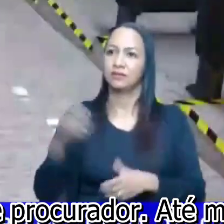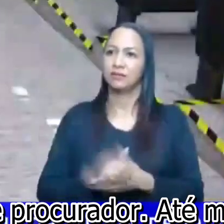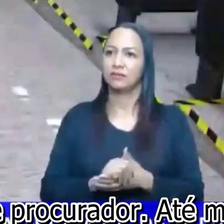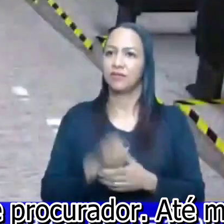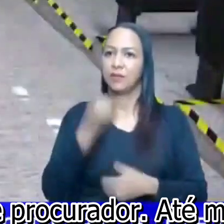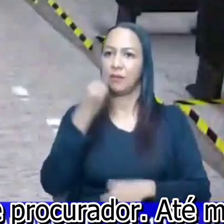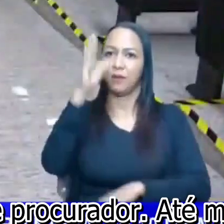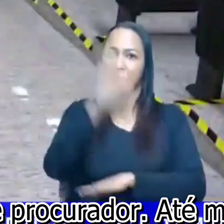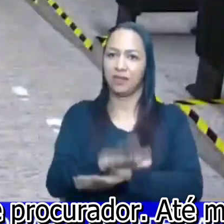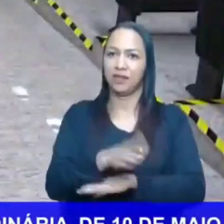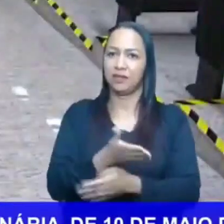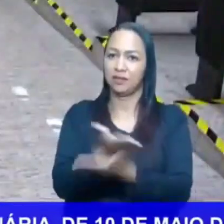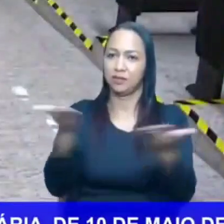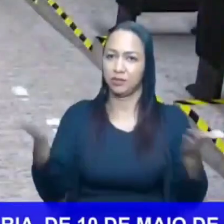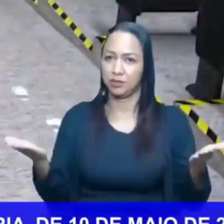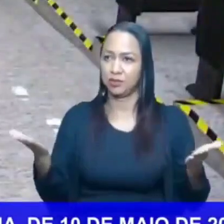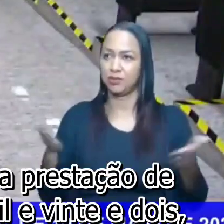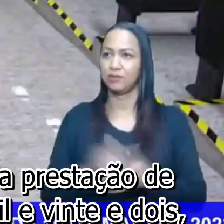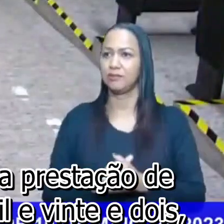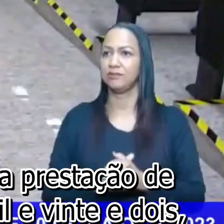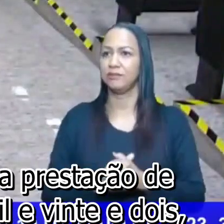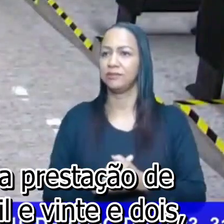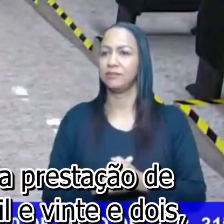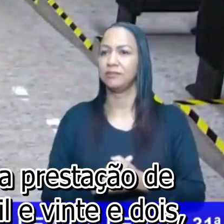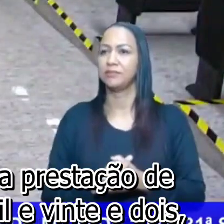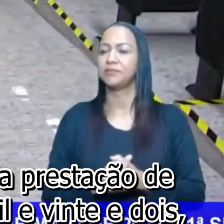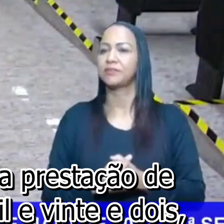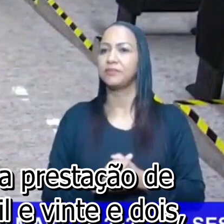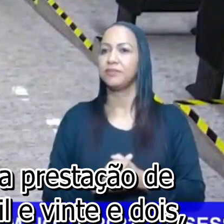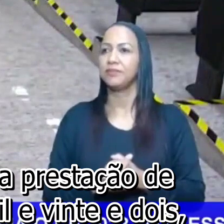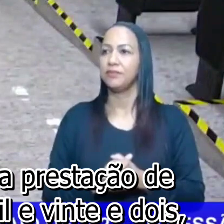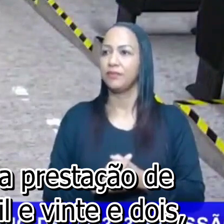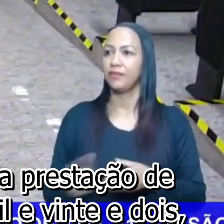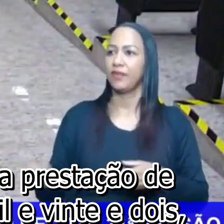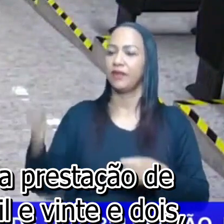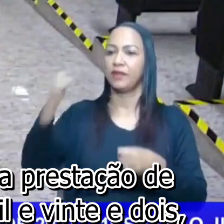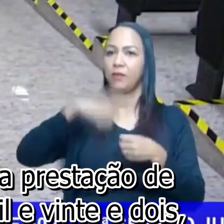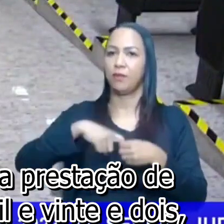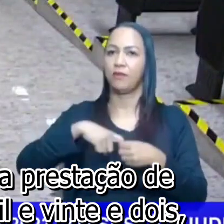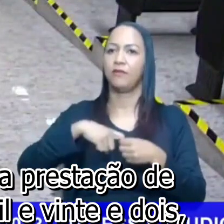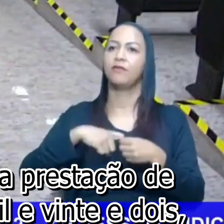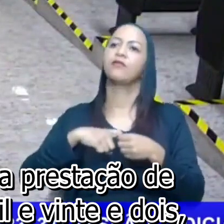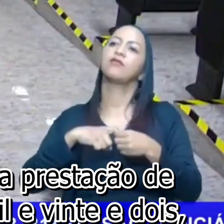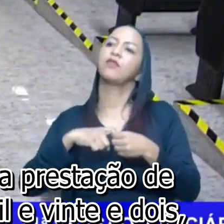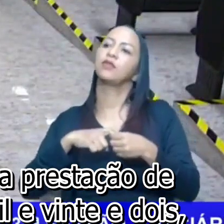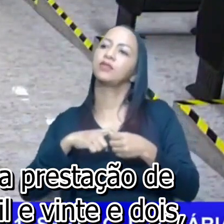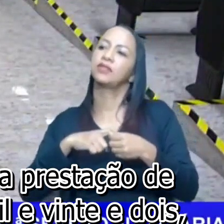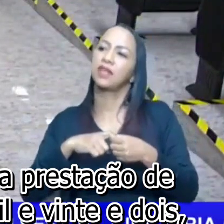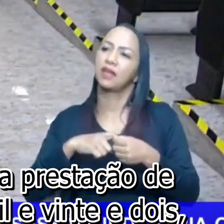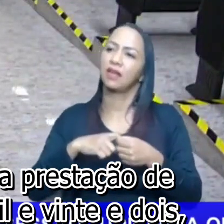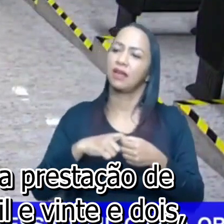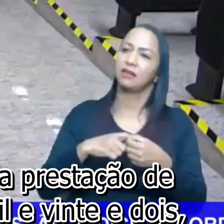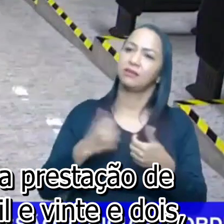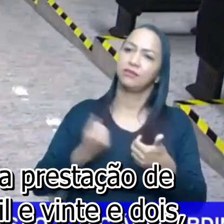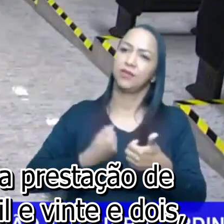e procurador. Até mais. Vamos voltar então, Carmo, no item 1 da pauta, é a prestação de contas